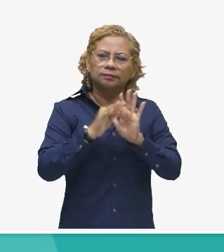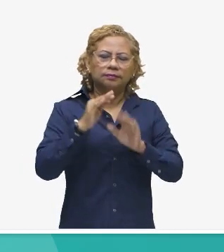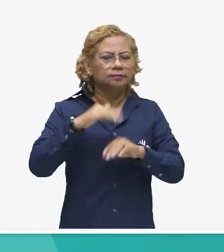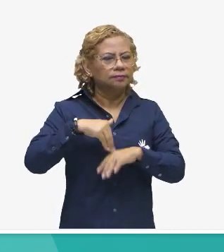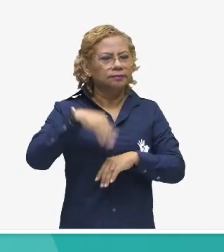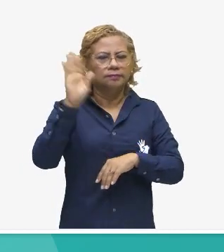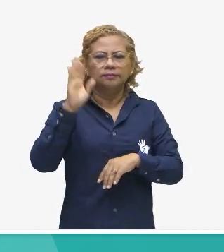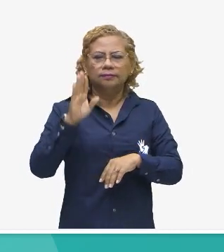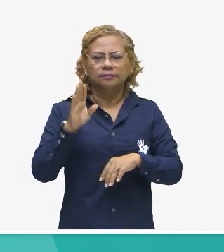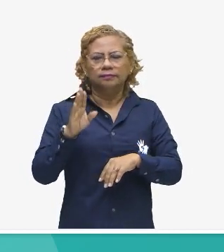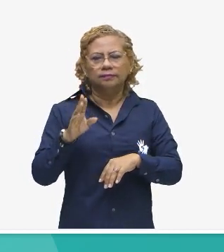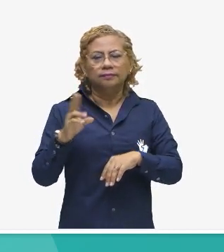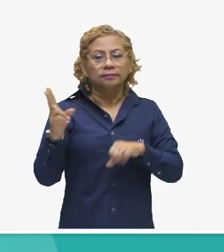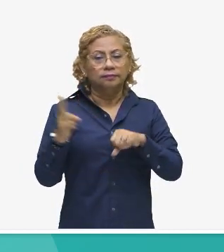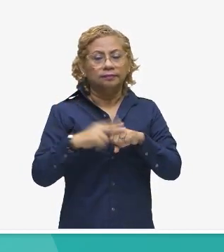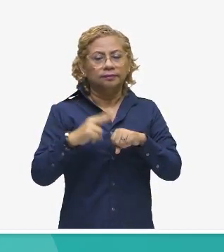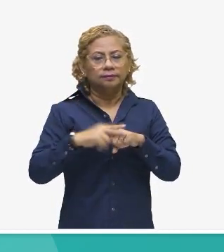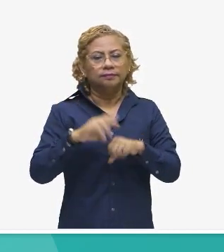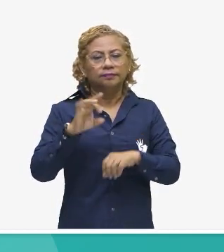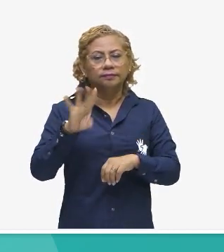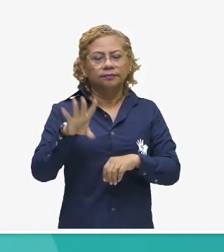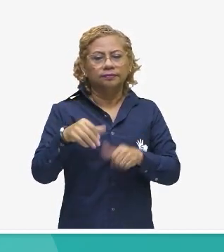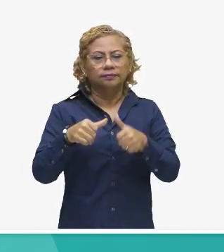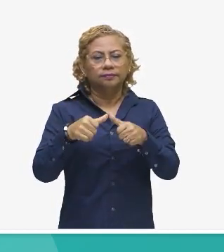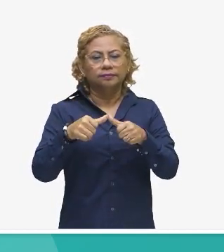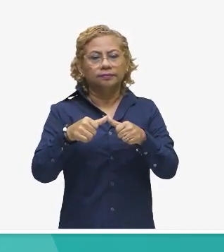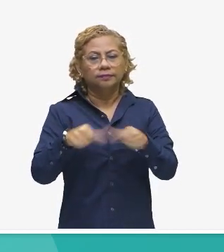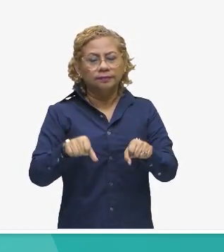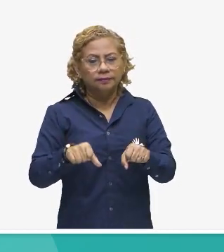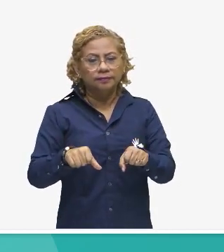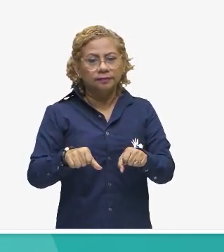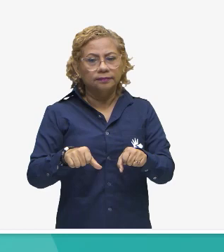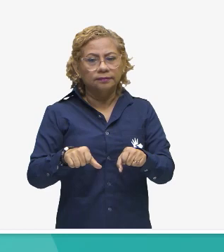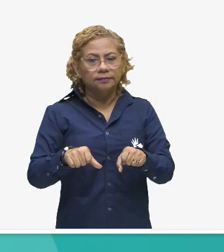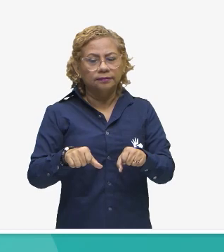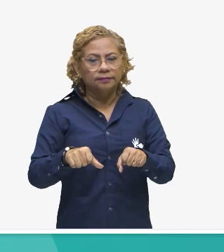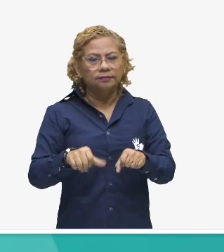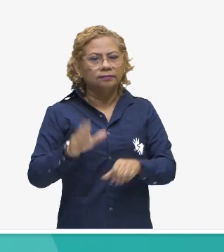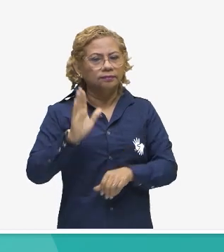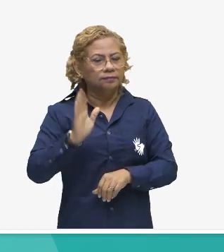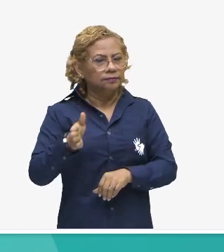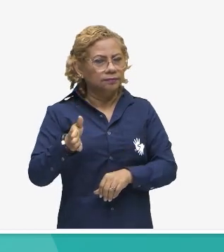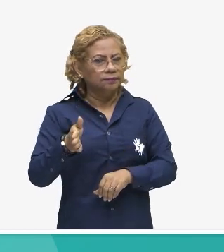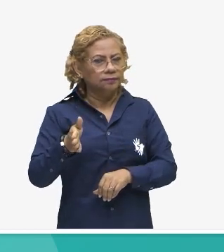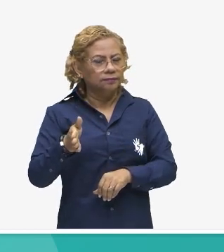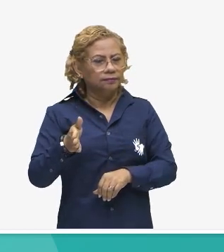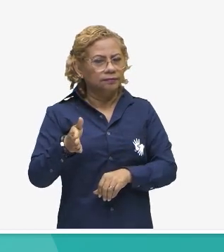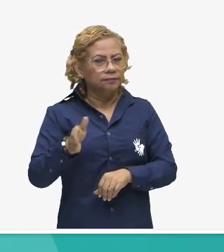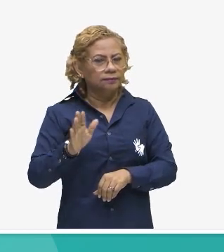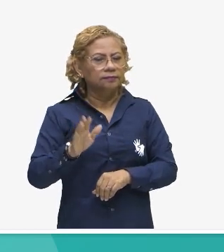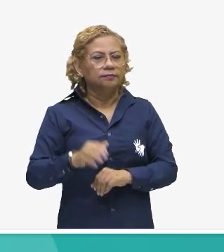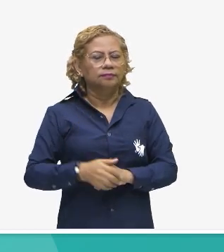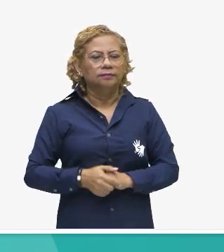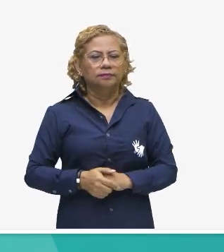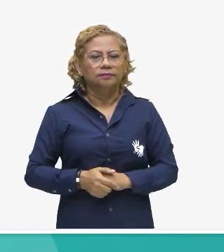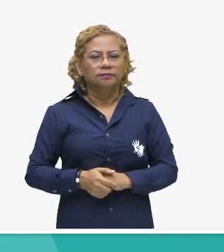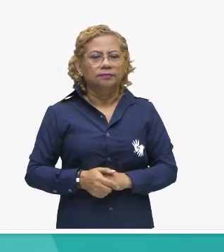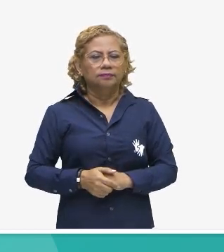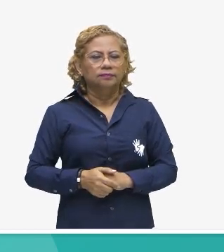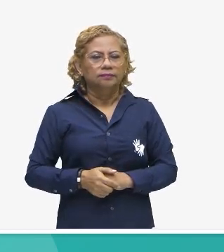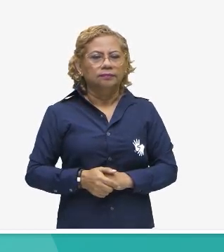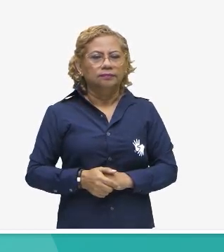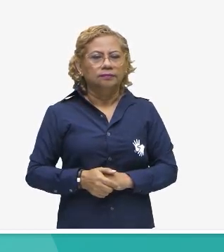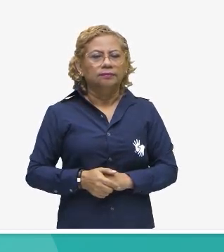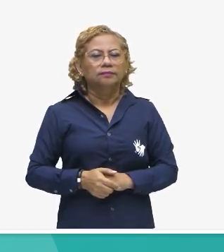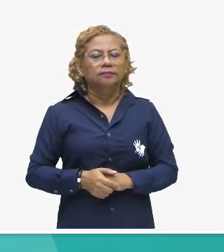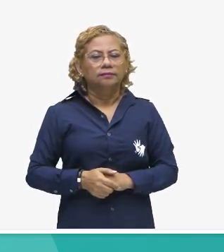Ficava, né, dá a ideia que já aconteceu, o fato. Começou a achar, também